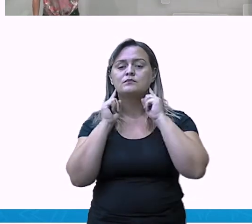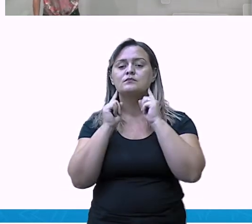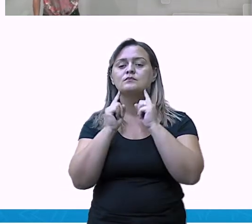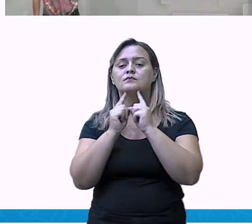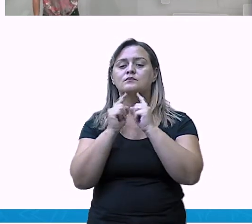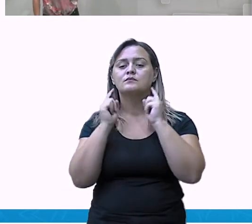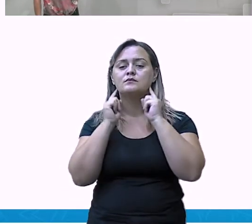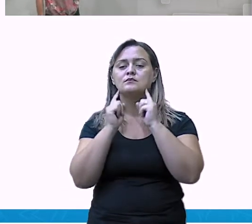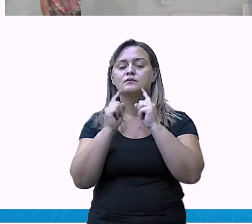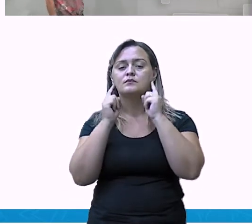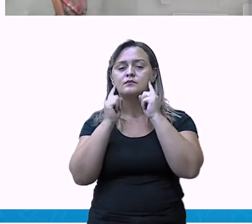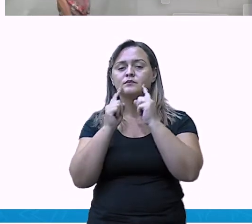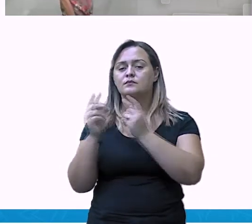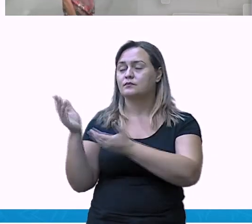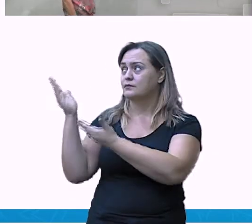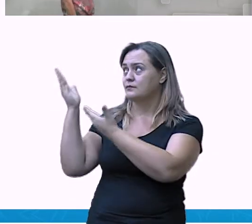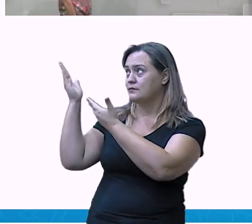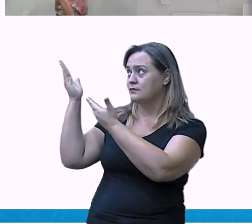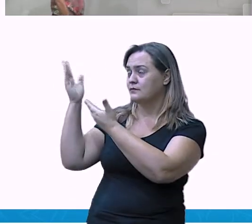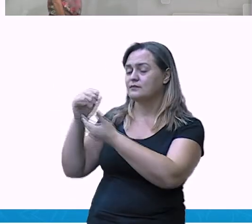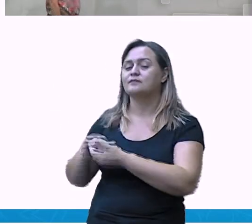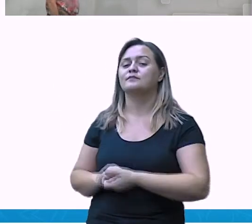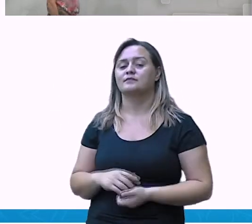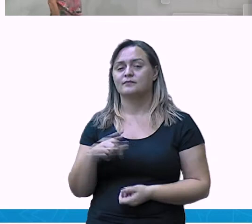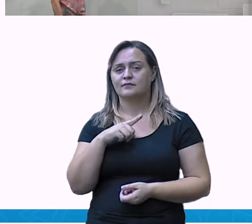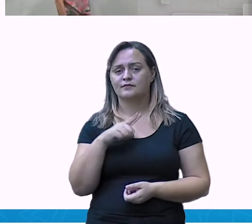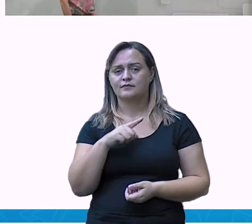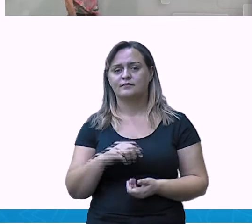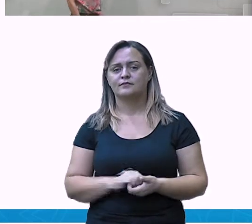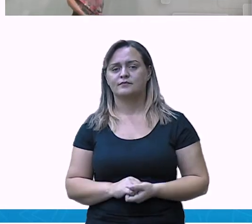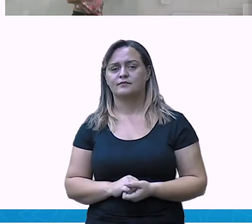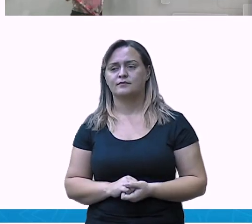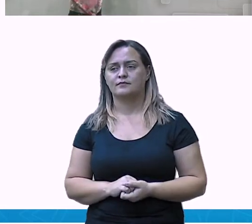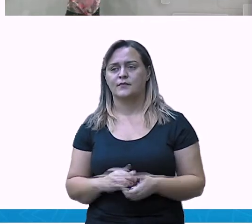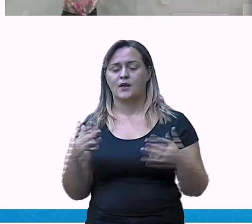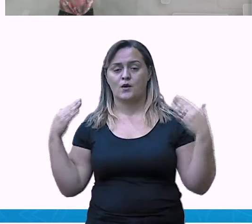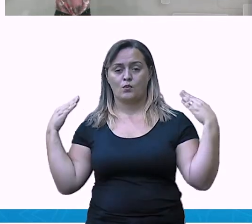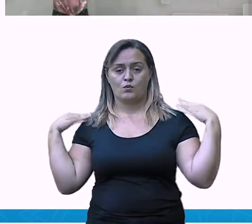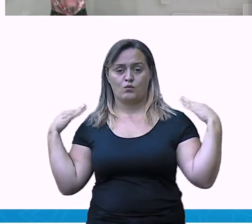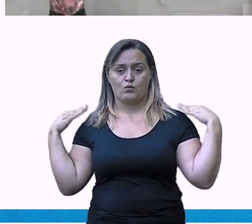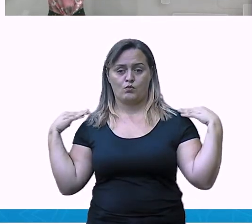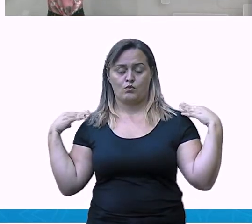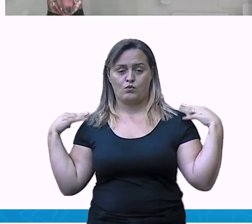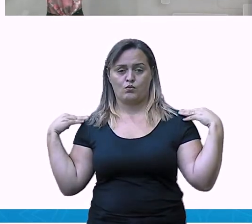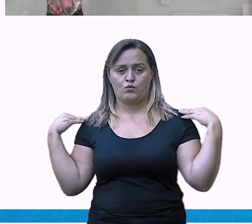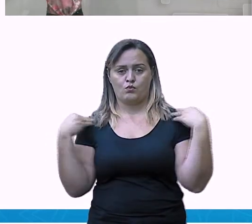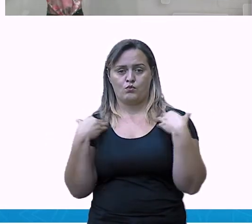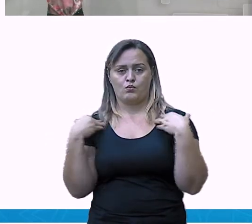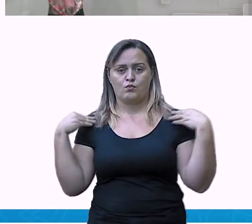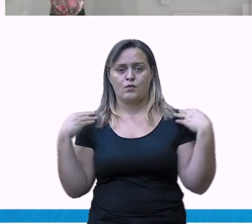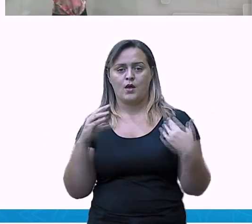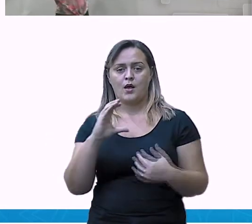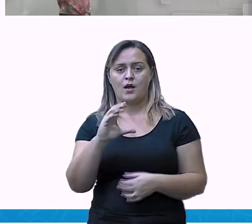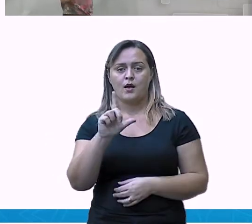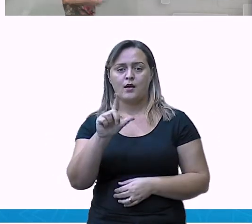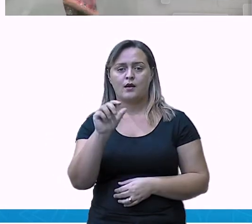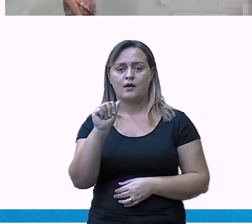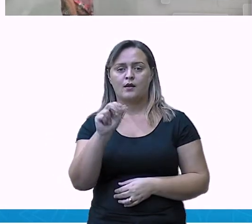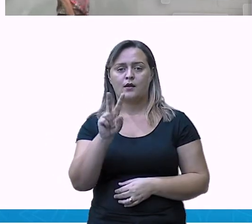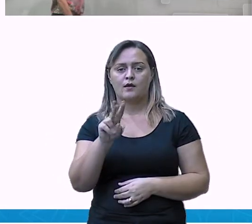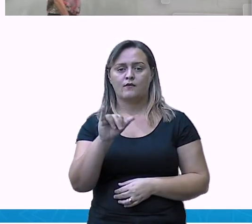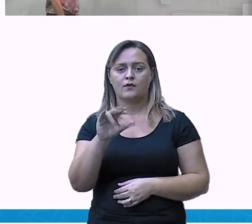temos a mandíbula, certo? Região do ombro, nós temos a